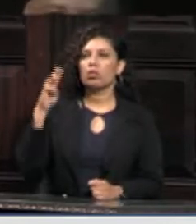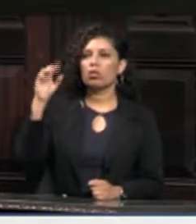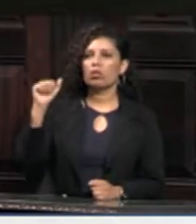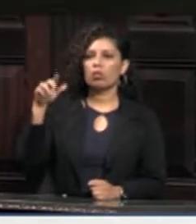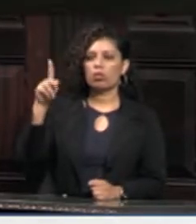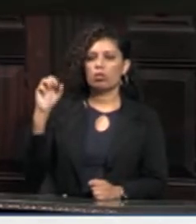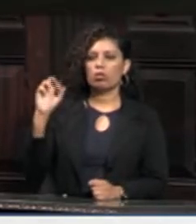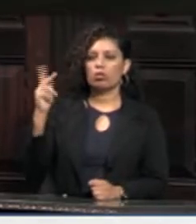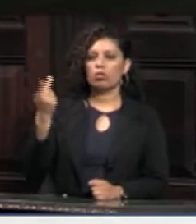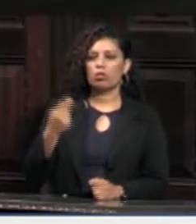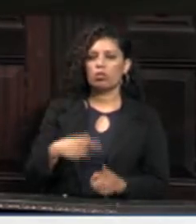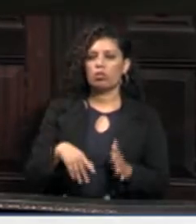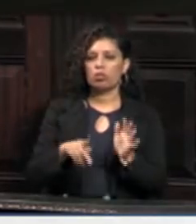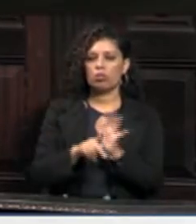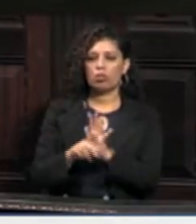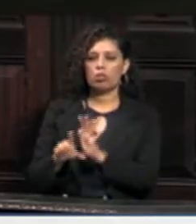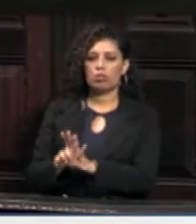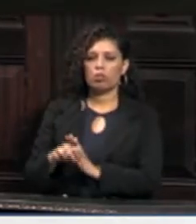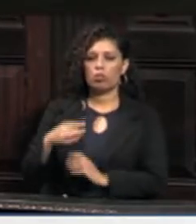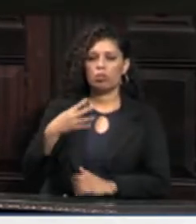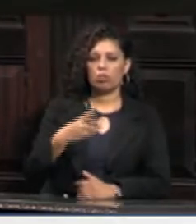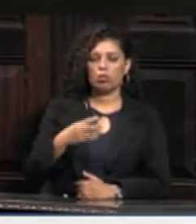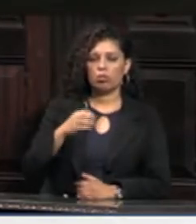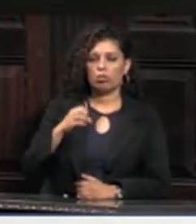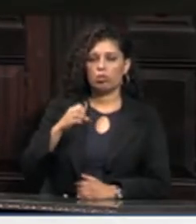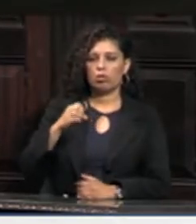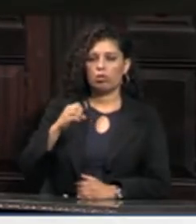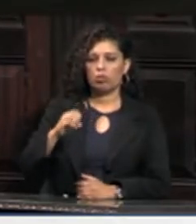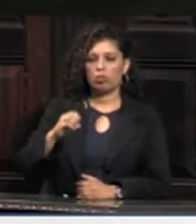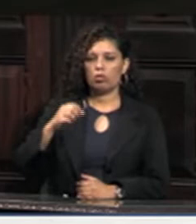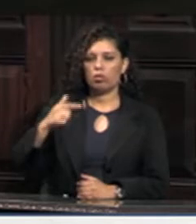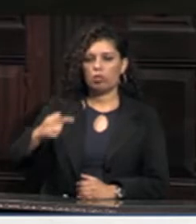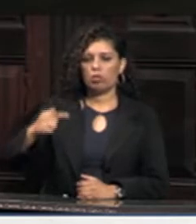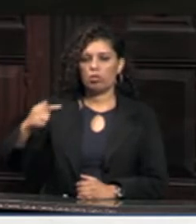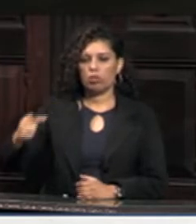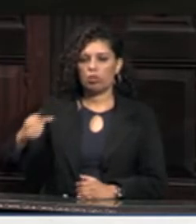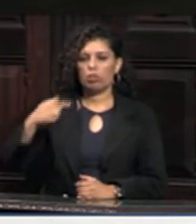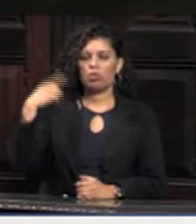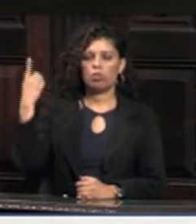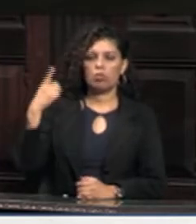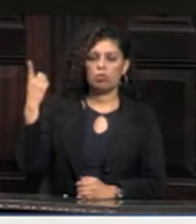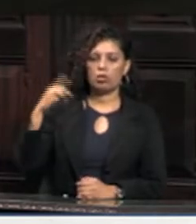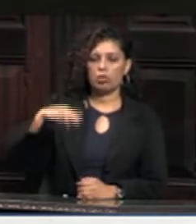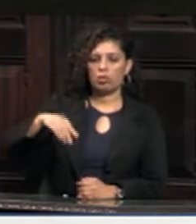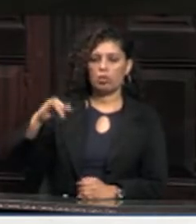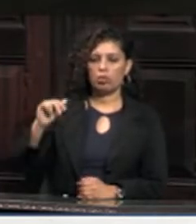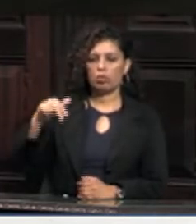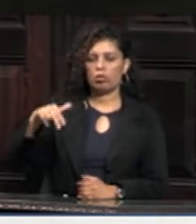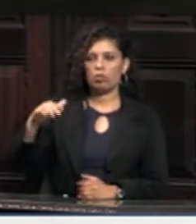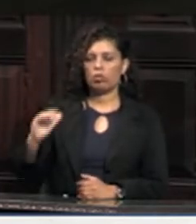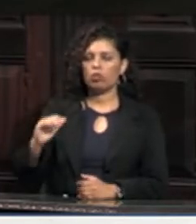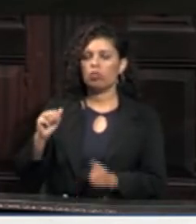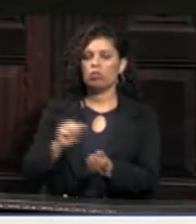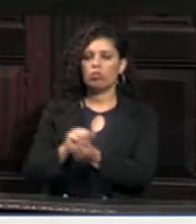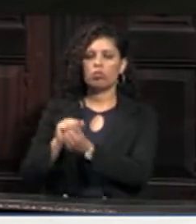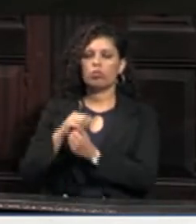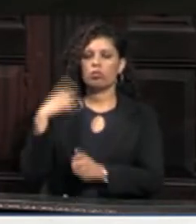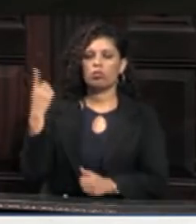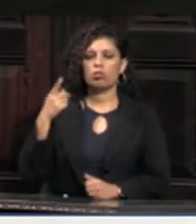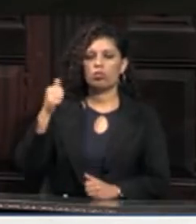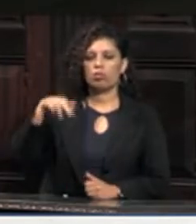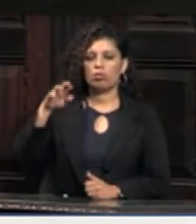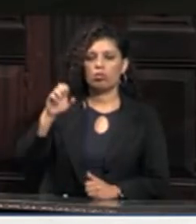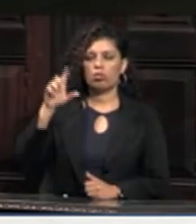Senhor presidente, projeto 4.107 de 2018, de autoria do deputado Carlos Mink e do deputado André Siciliano,